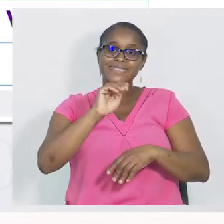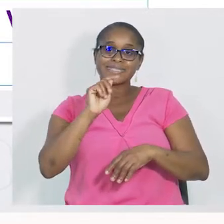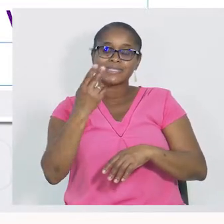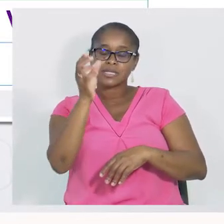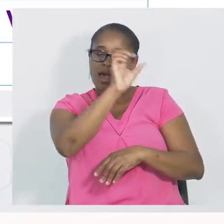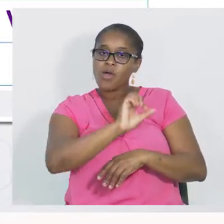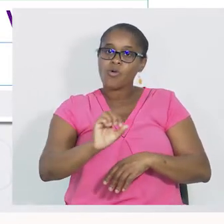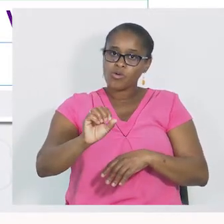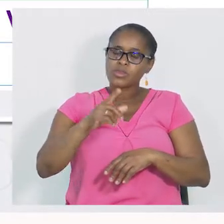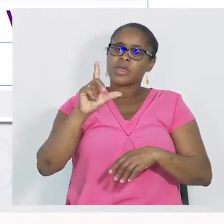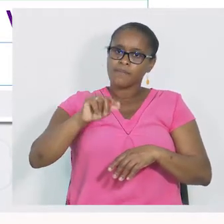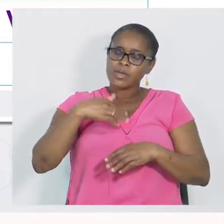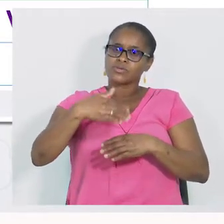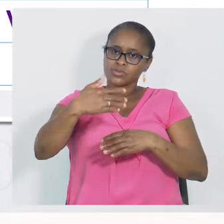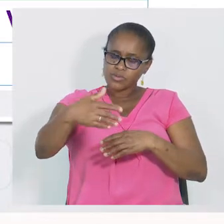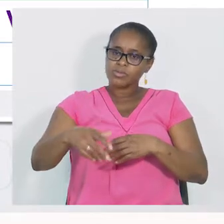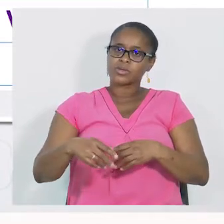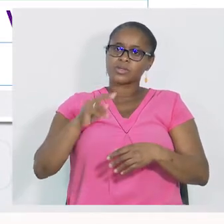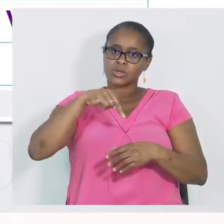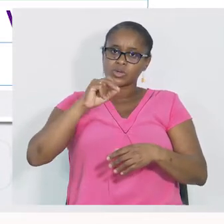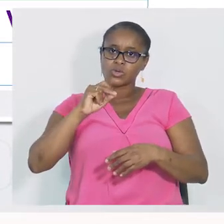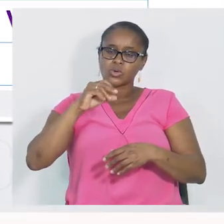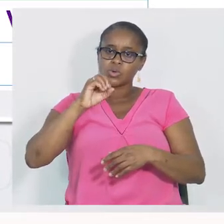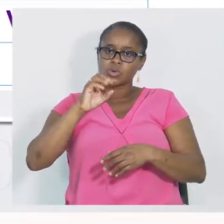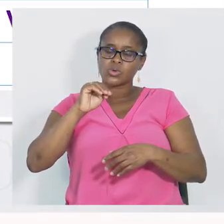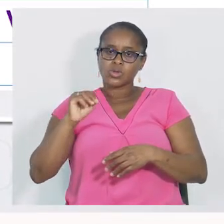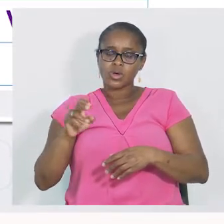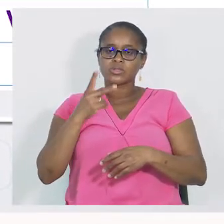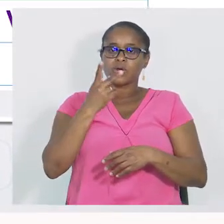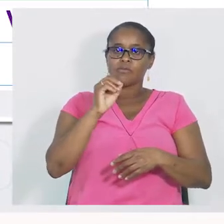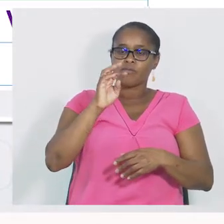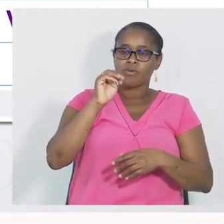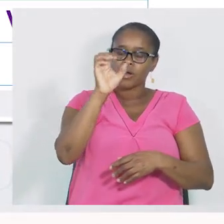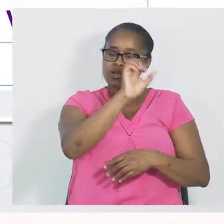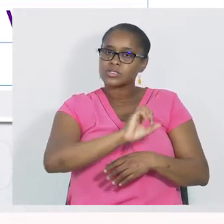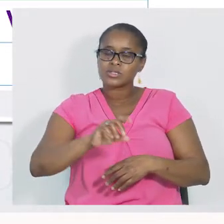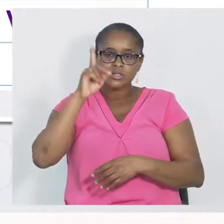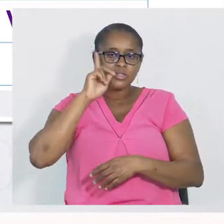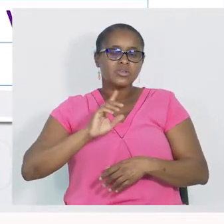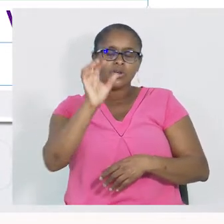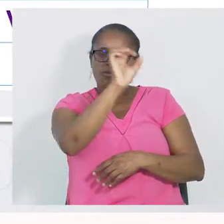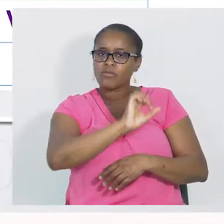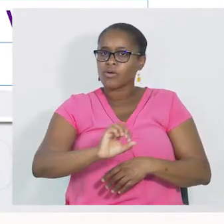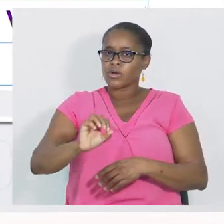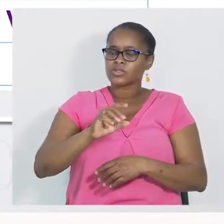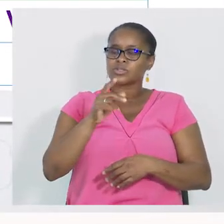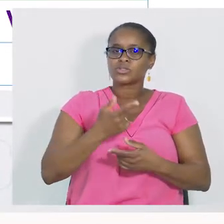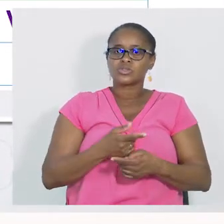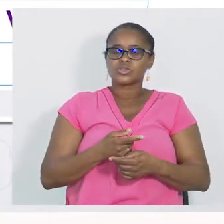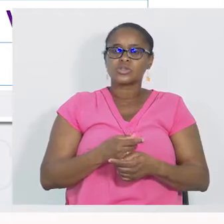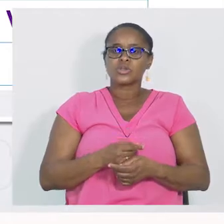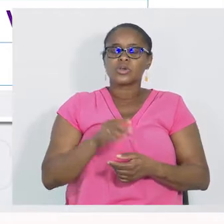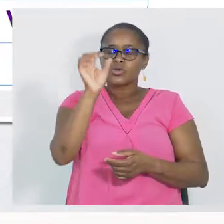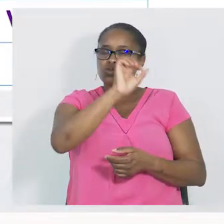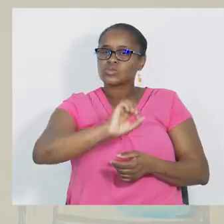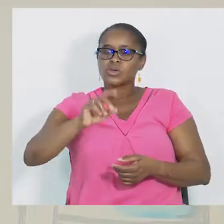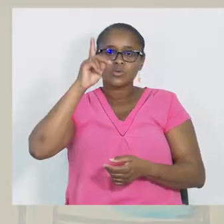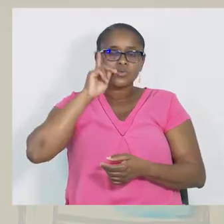Entenderam, meninos? Muito bem. E vamos continuar. Agora temos um